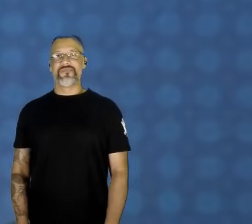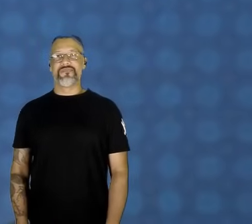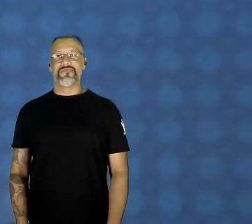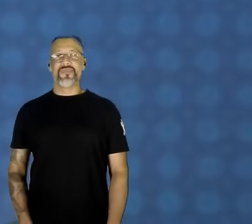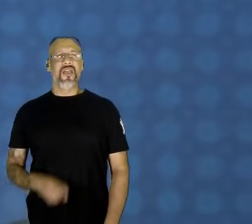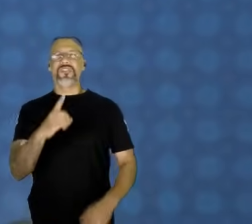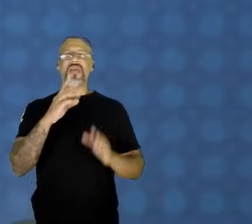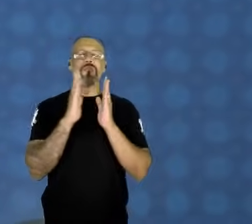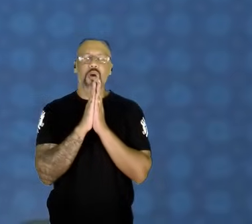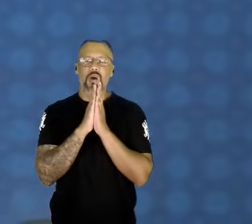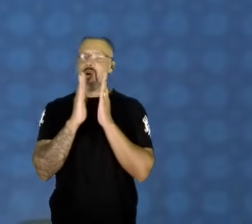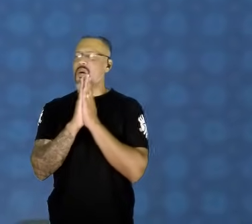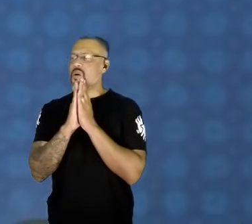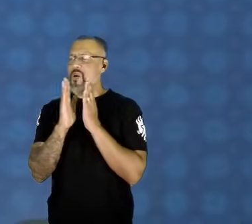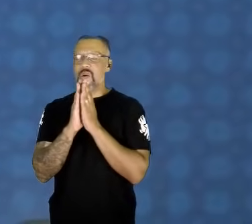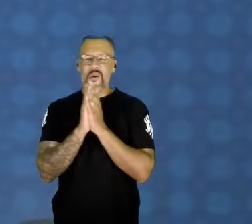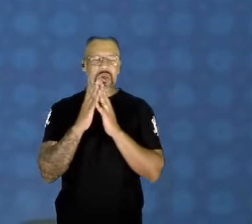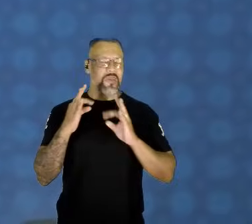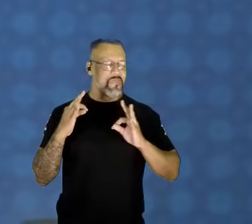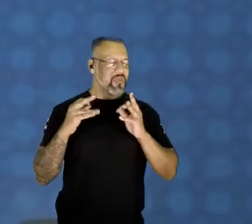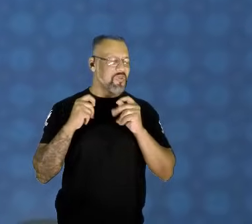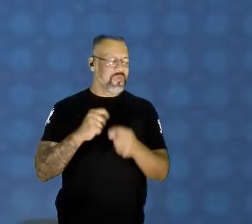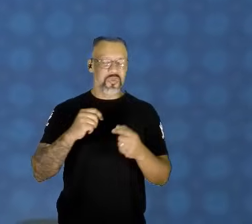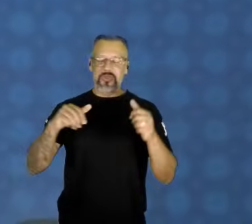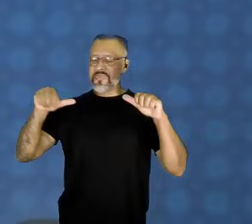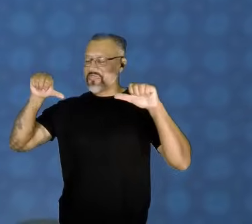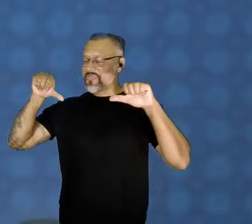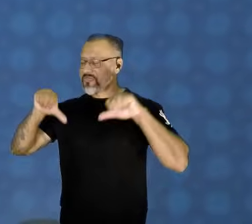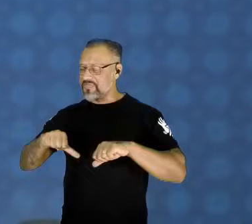piora e parece que você não está lá.